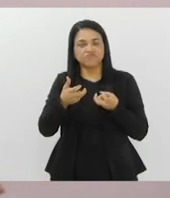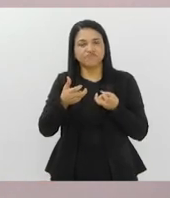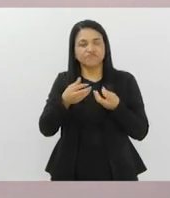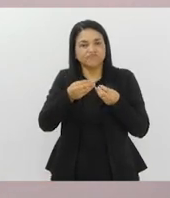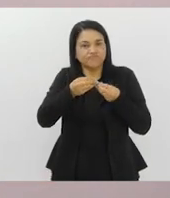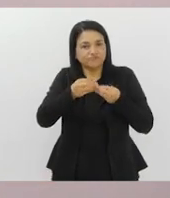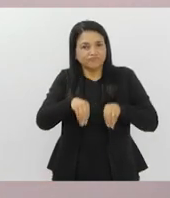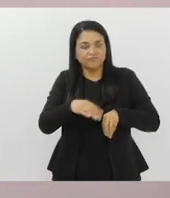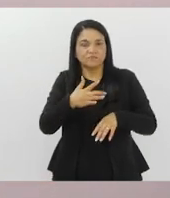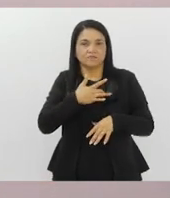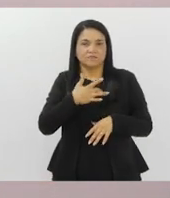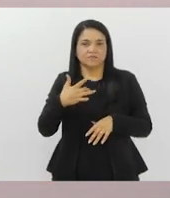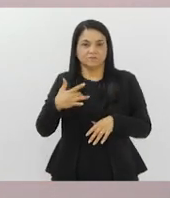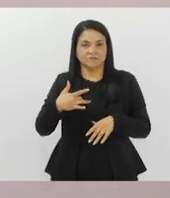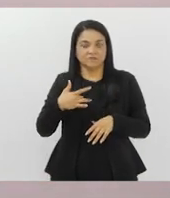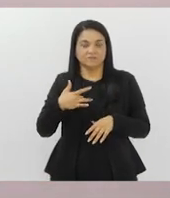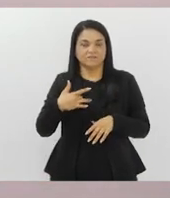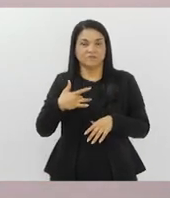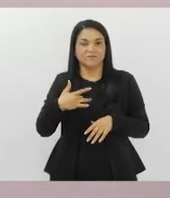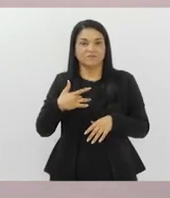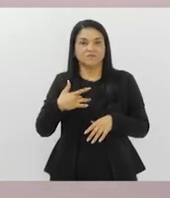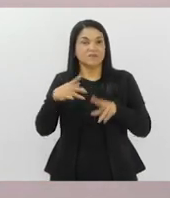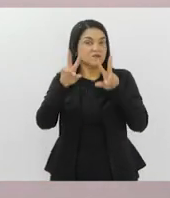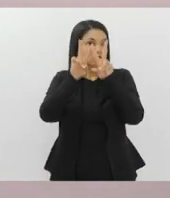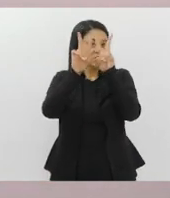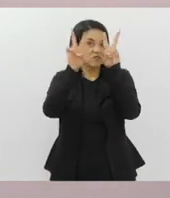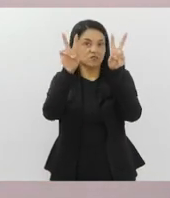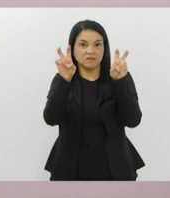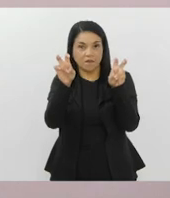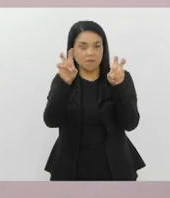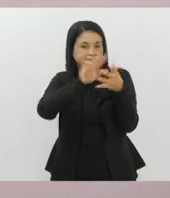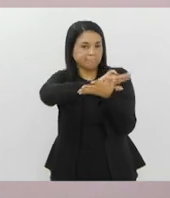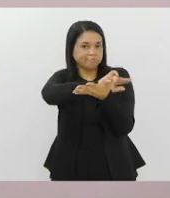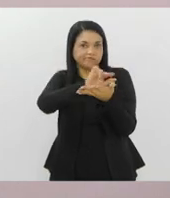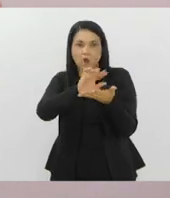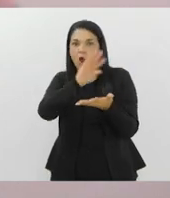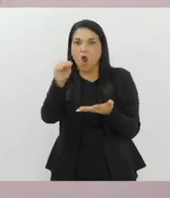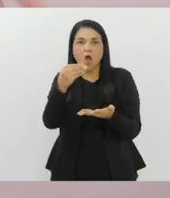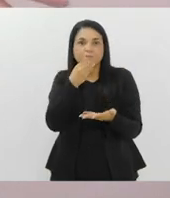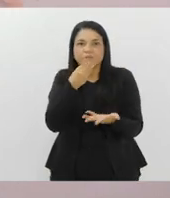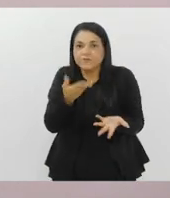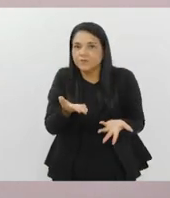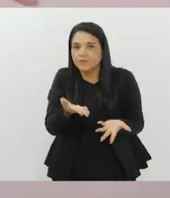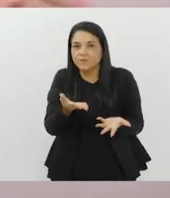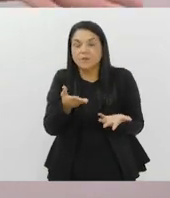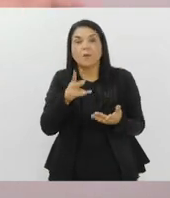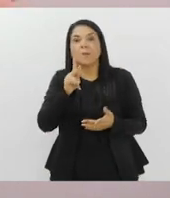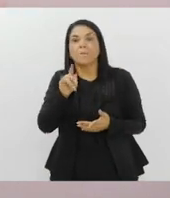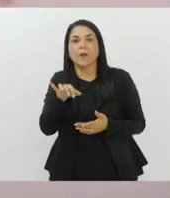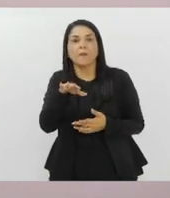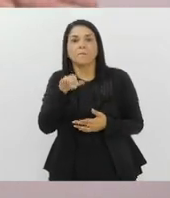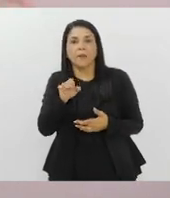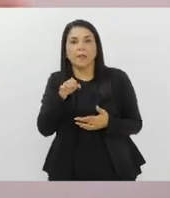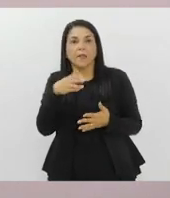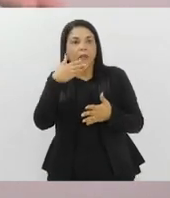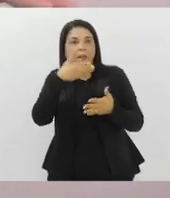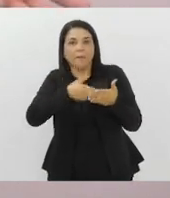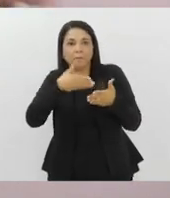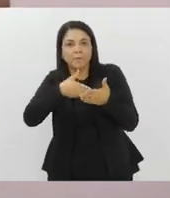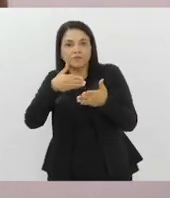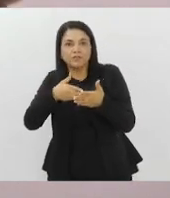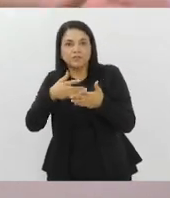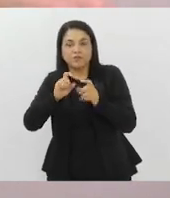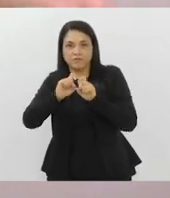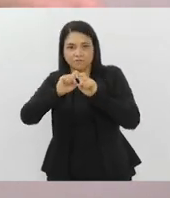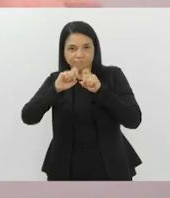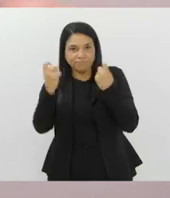saúde, em especial quando a gente fala de temas que são óbvios. Eu quero ver qual é o pai, qual é a mãe que vai impedir que um adolescente faça sexo.